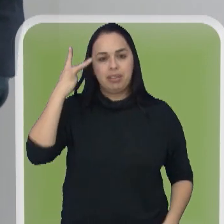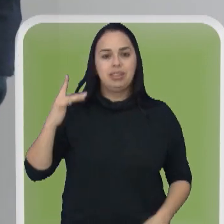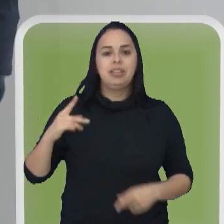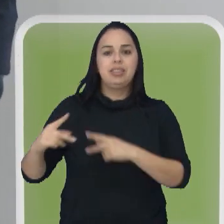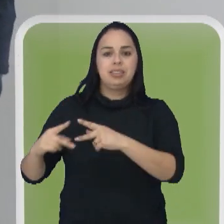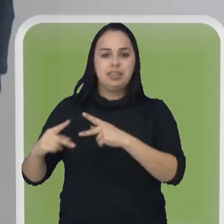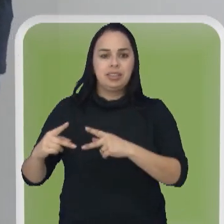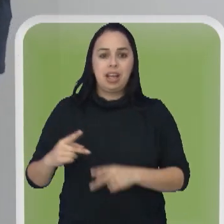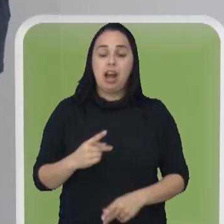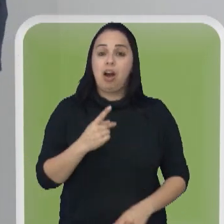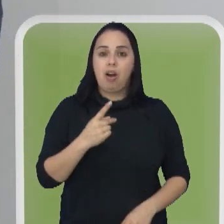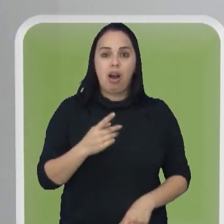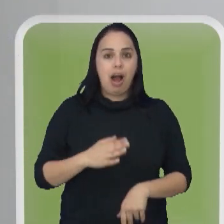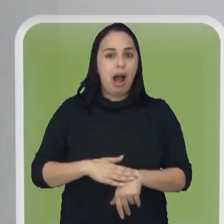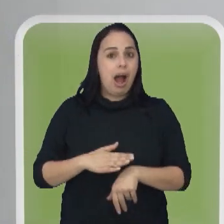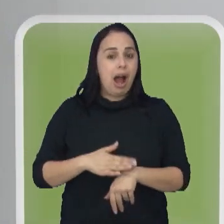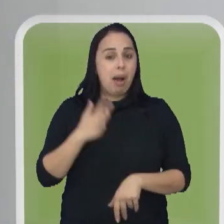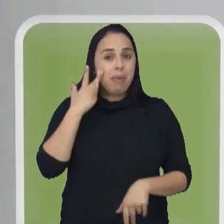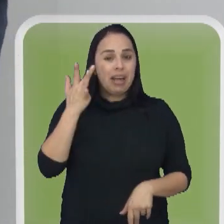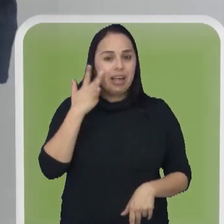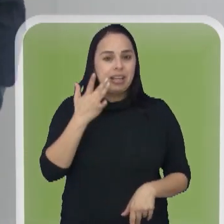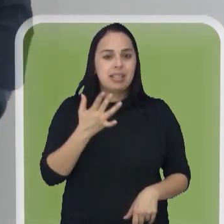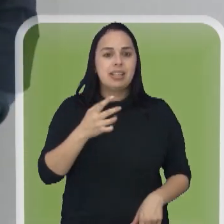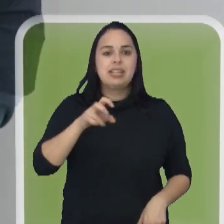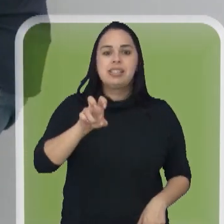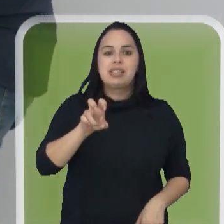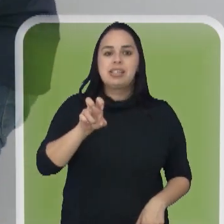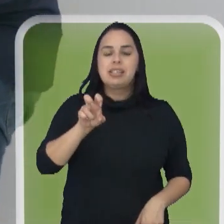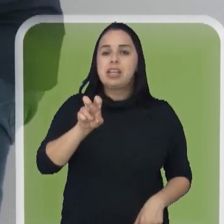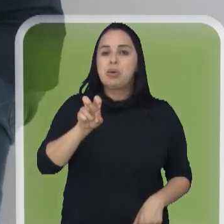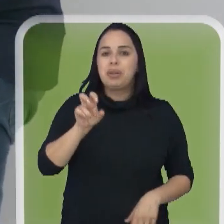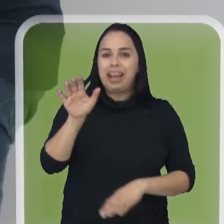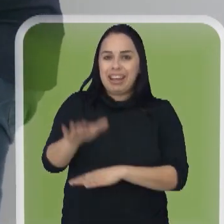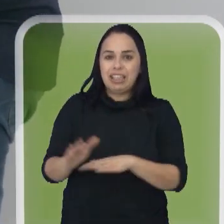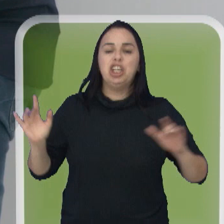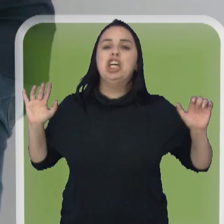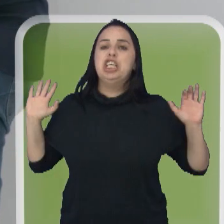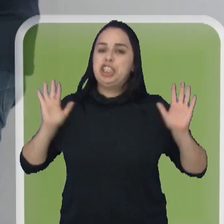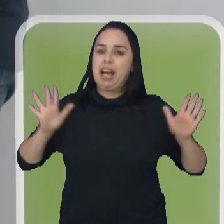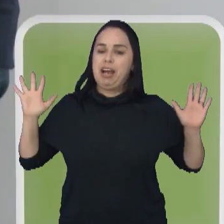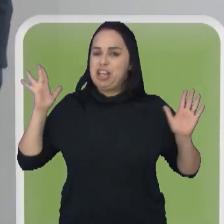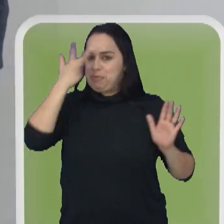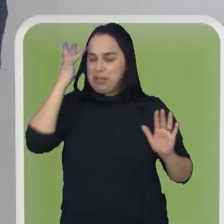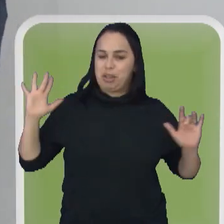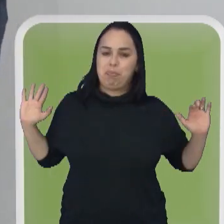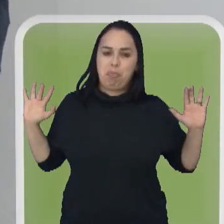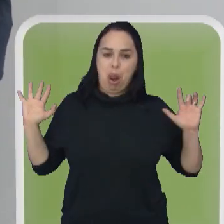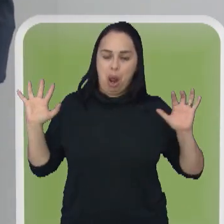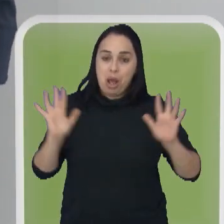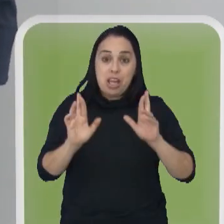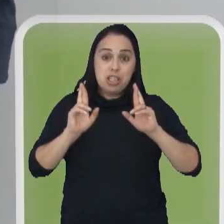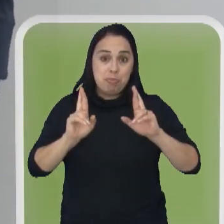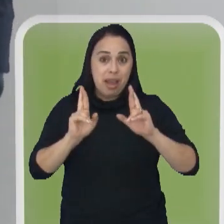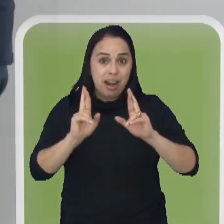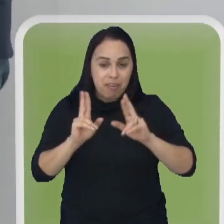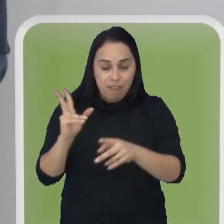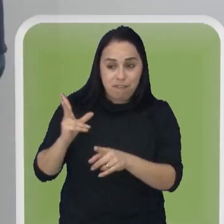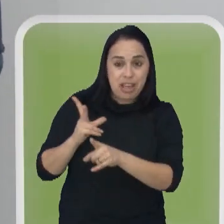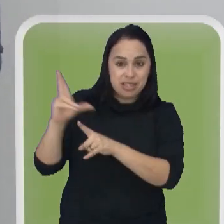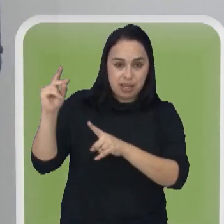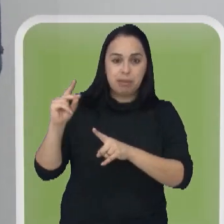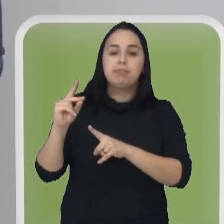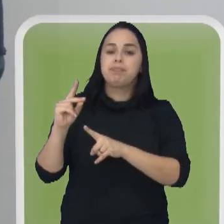jogo às 18h30, hein? Amanhã, sem dúvida, 5 horas da tarde, a Arena Farmaconde estará lotada. Esperamos uma vitória que seja por qual placar for,